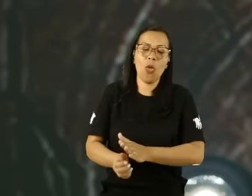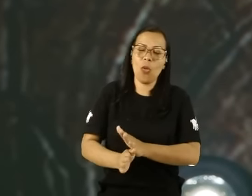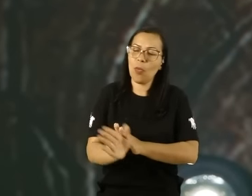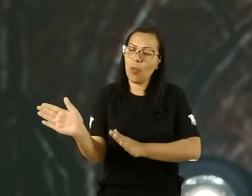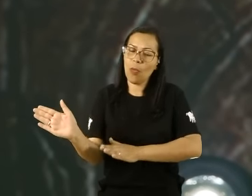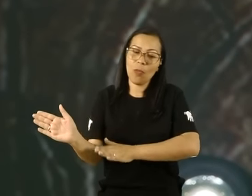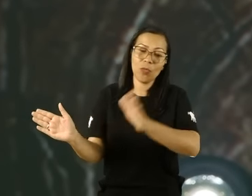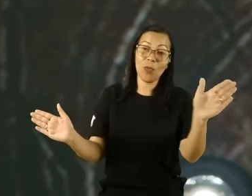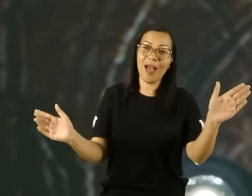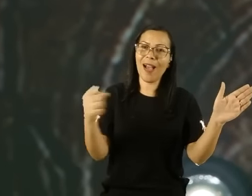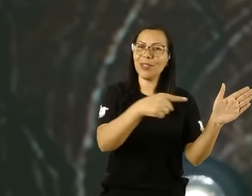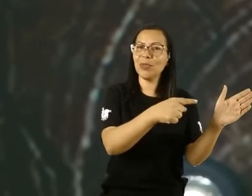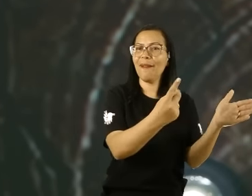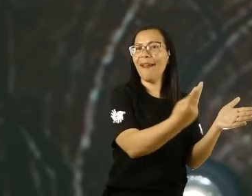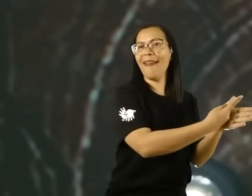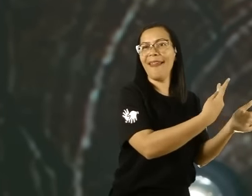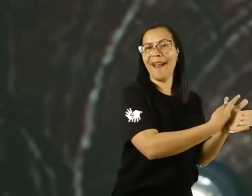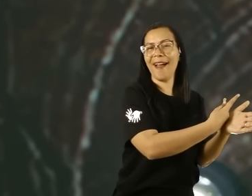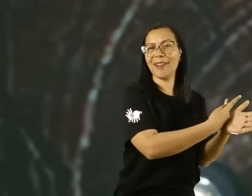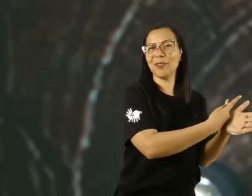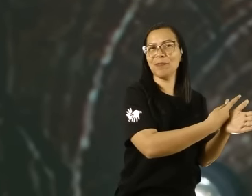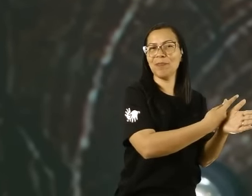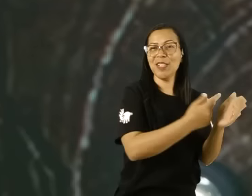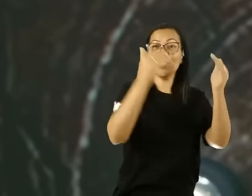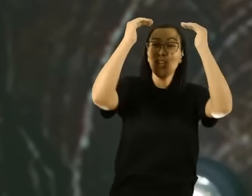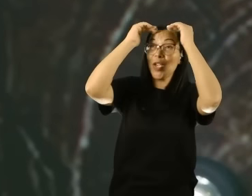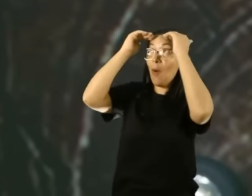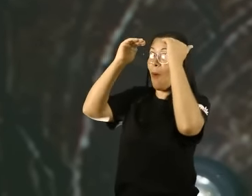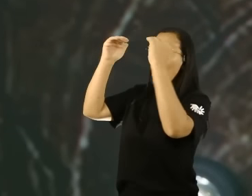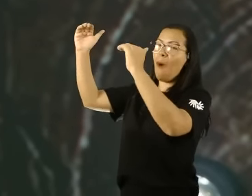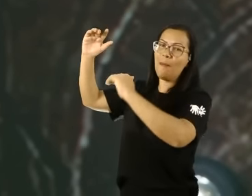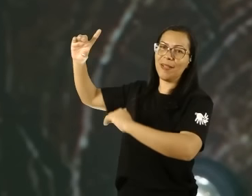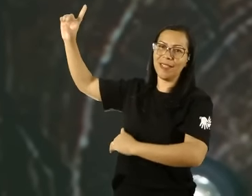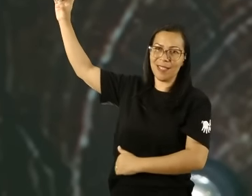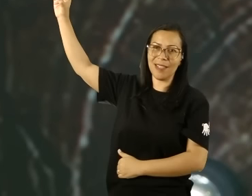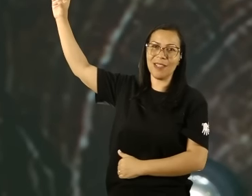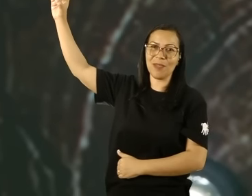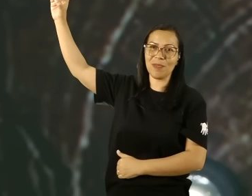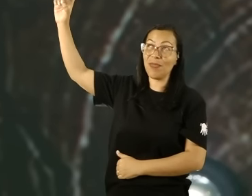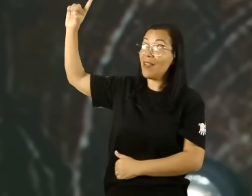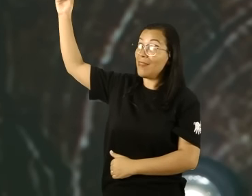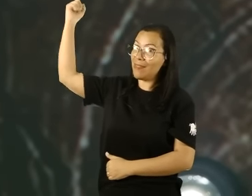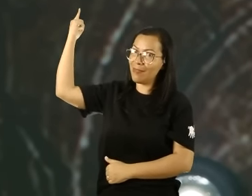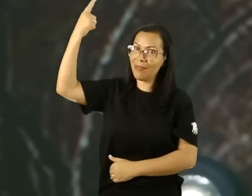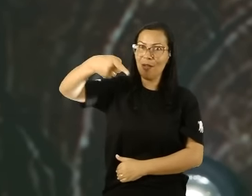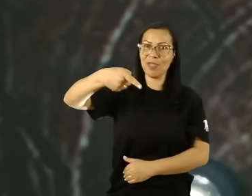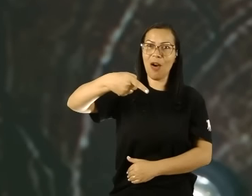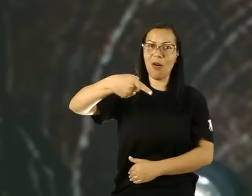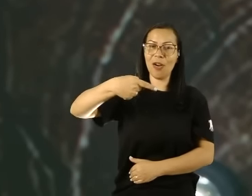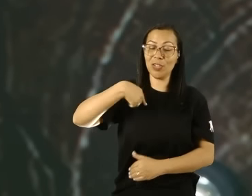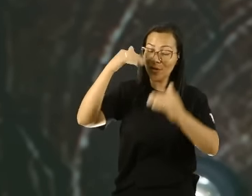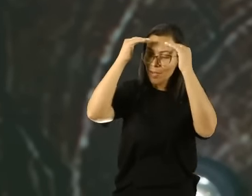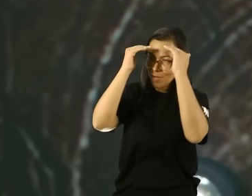mudar a posição, Jesus está dizendo, se você mudar a posição, jogar a rede no lugar certo, nada do que Deus tem para você, nada vai